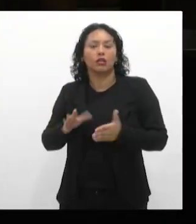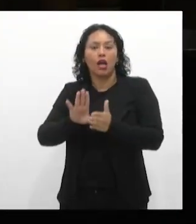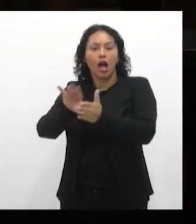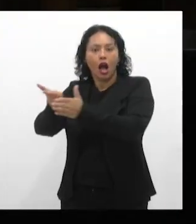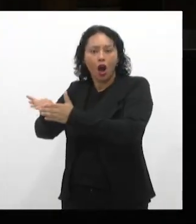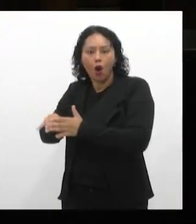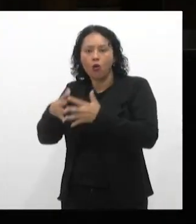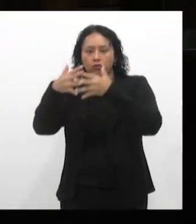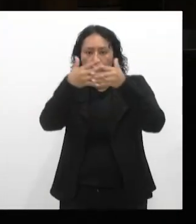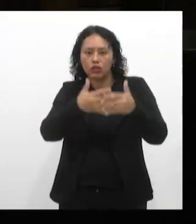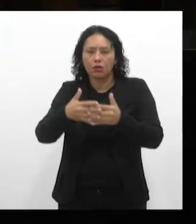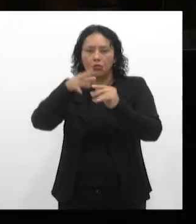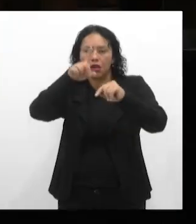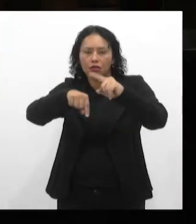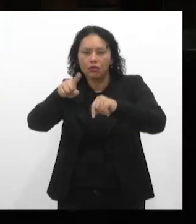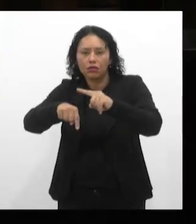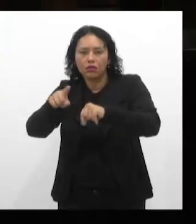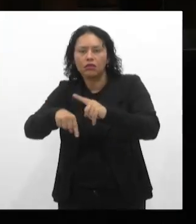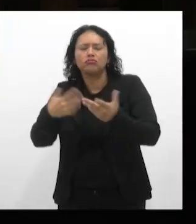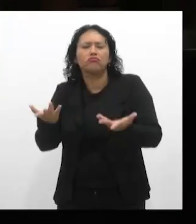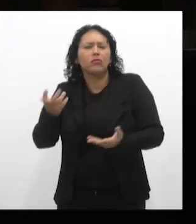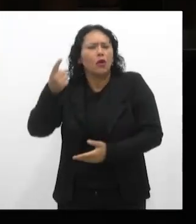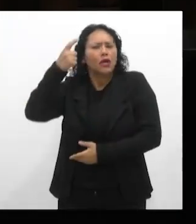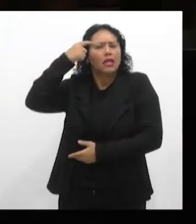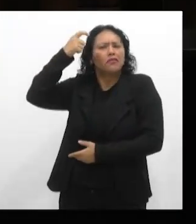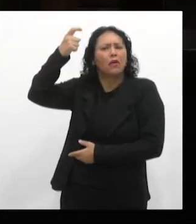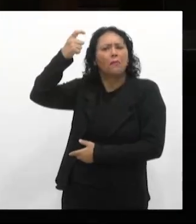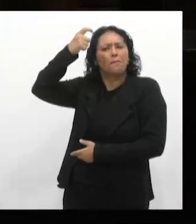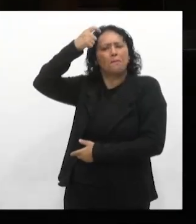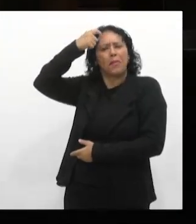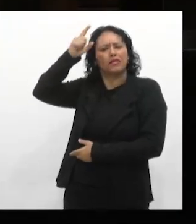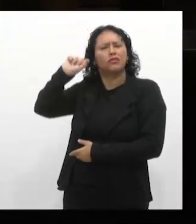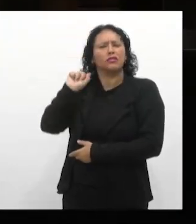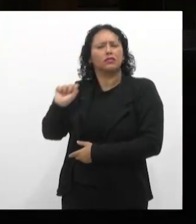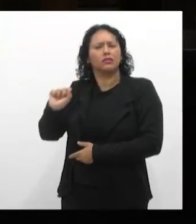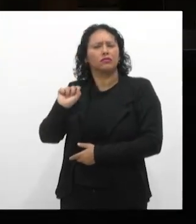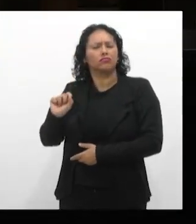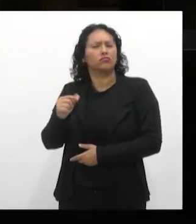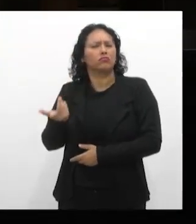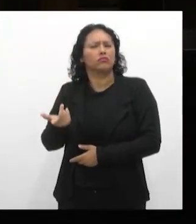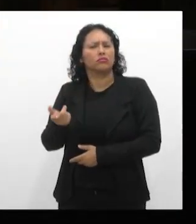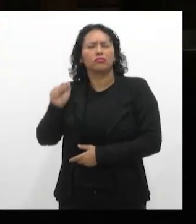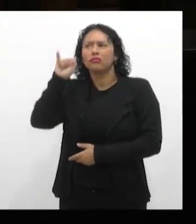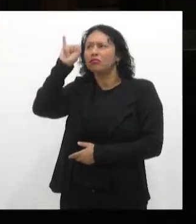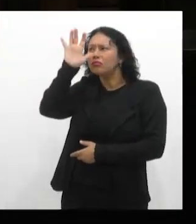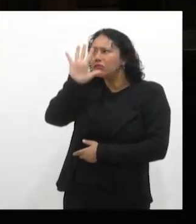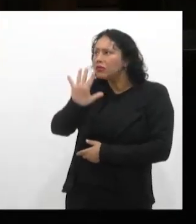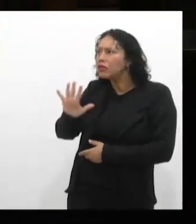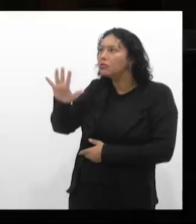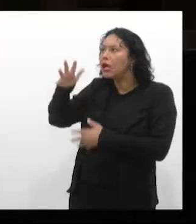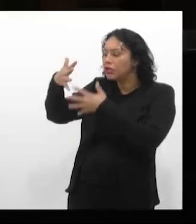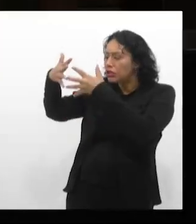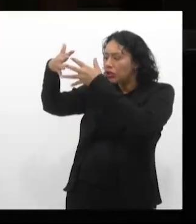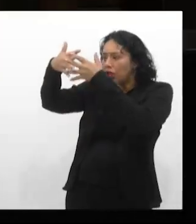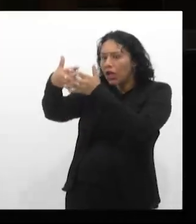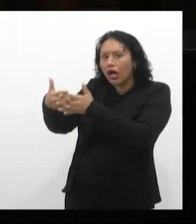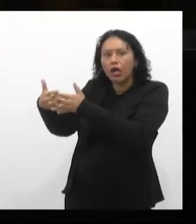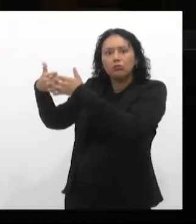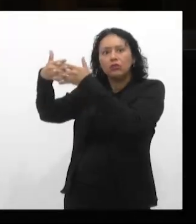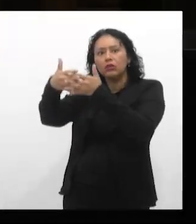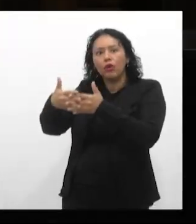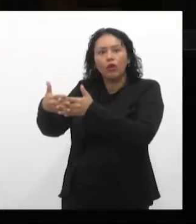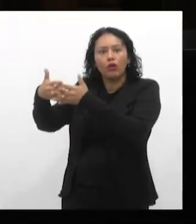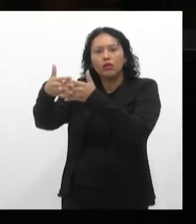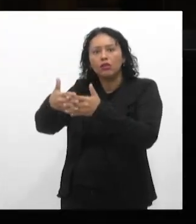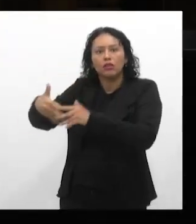de cargas, o que vem à mente de todos é a imagem de caminhões e